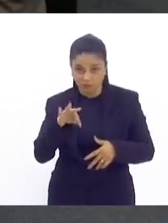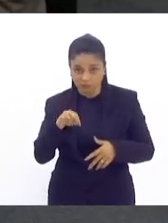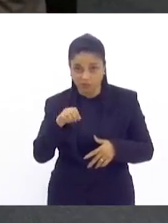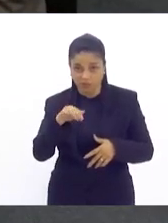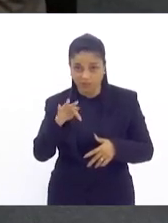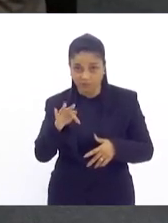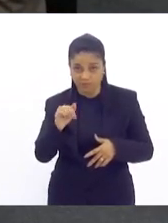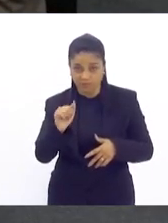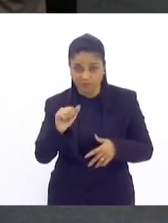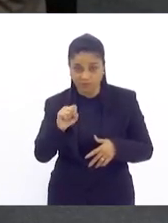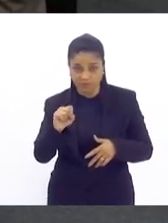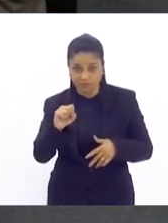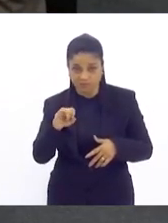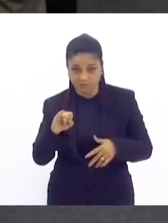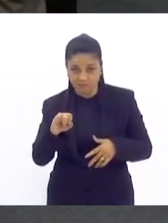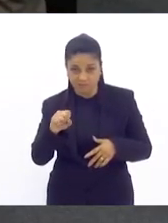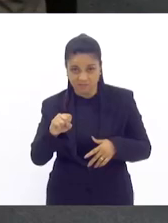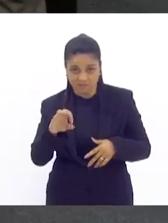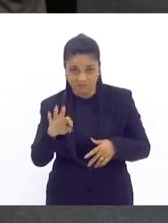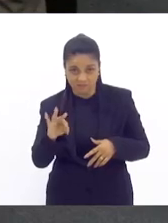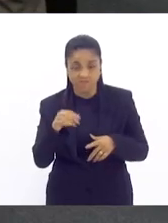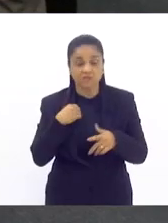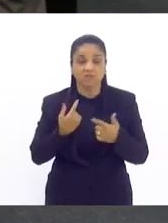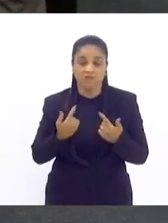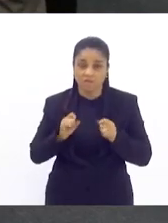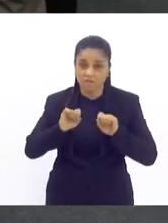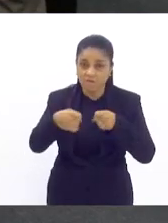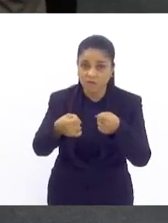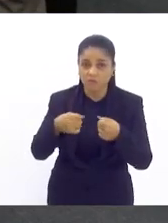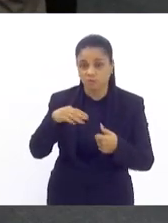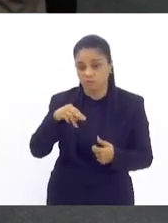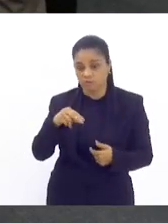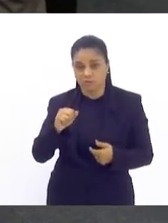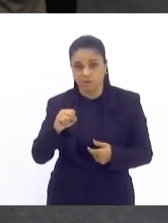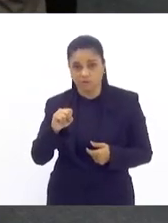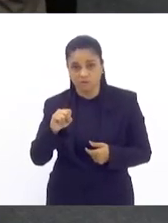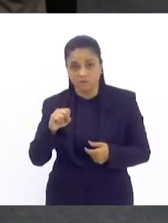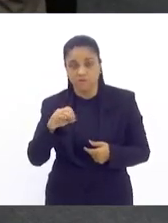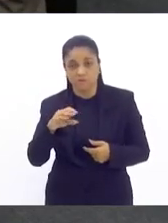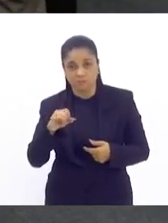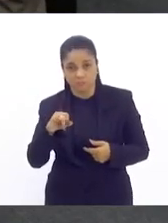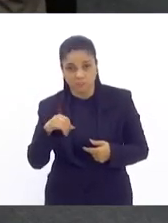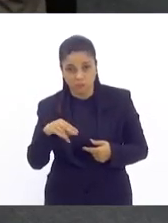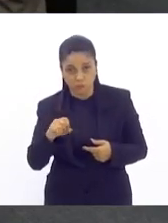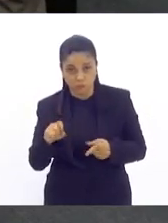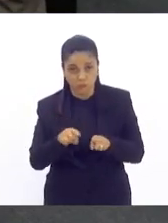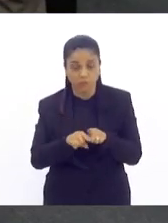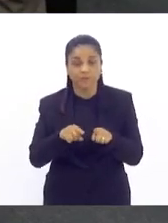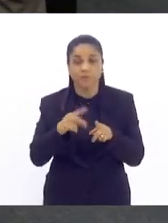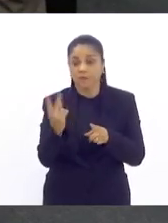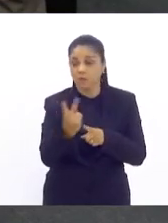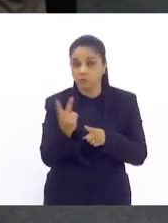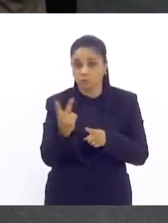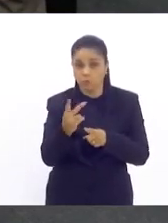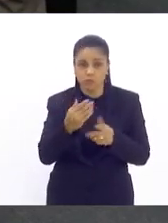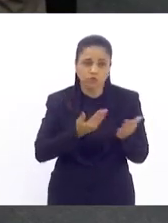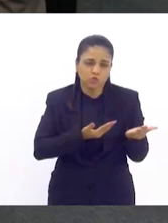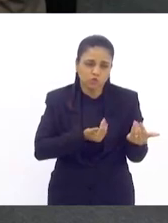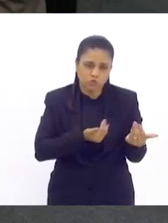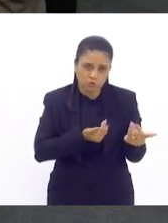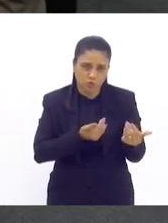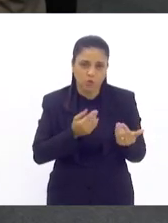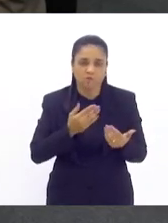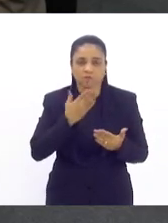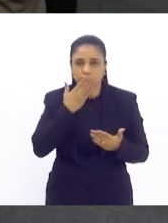é quem defende a ditadura quem defende o nazismo e as suas ideias cabulosas e agora pegaram dois torcedores jovens e